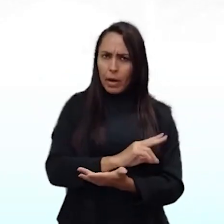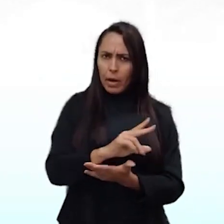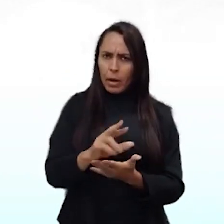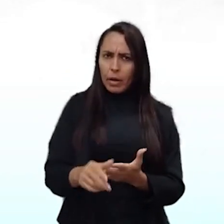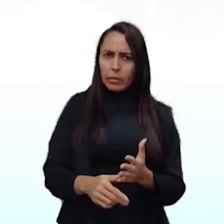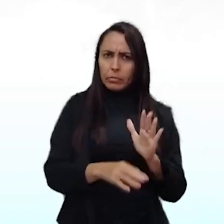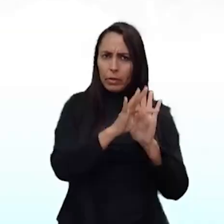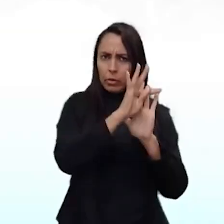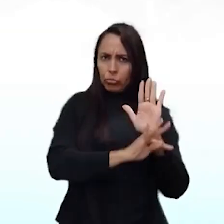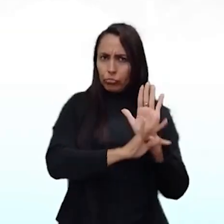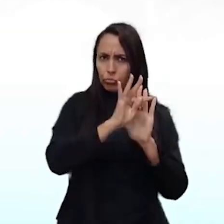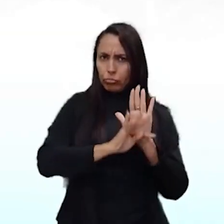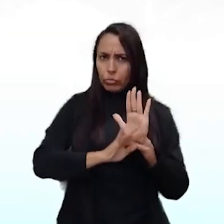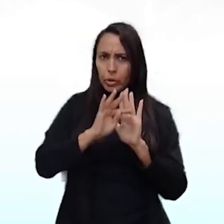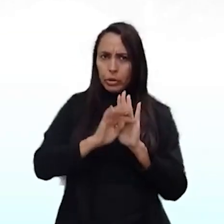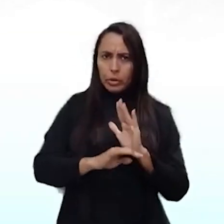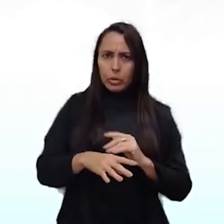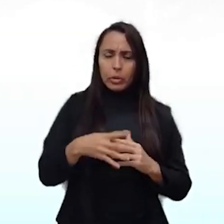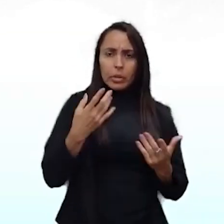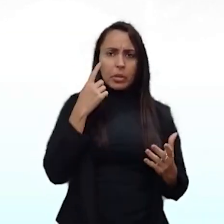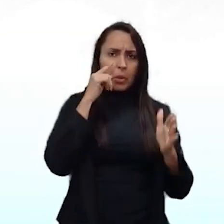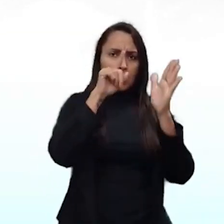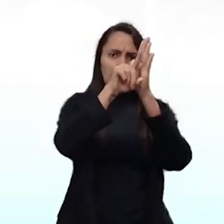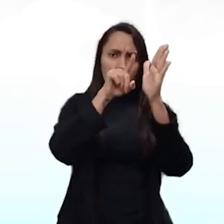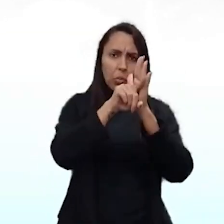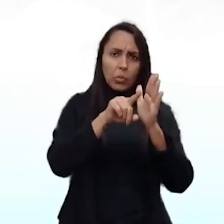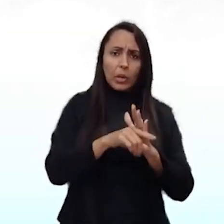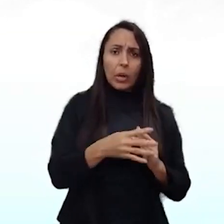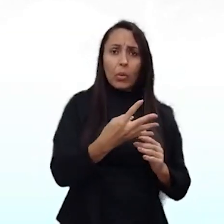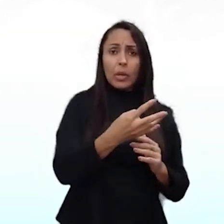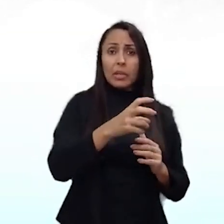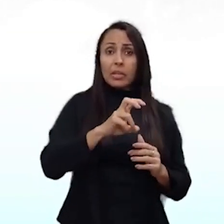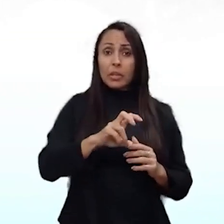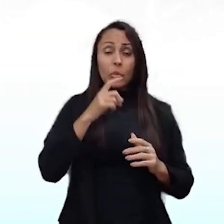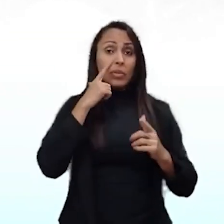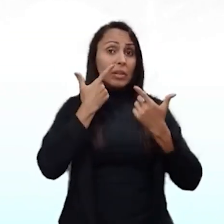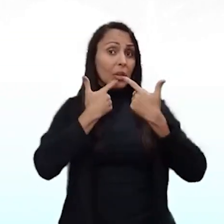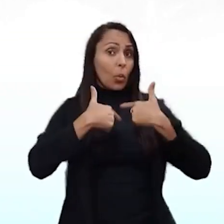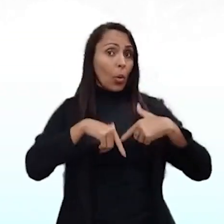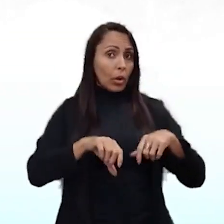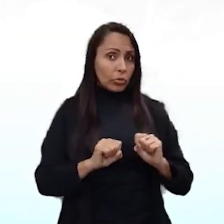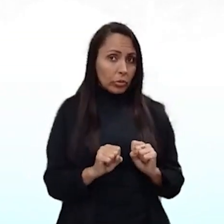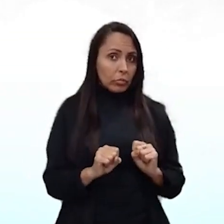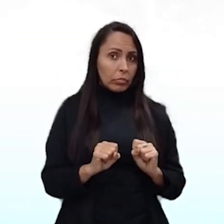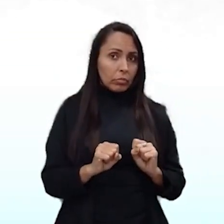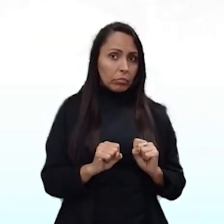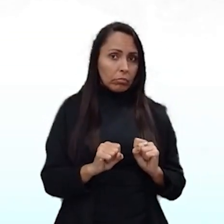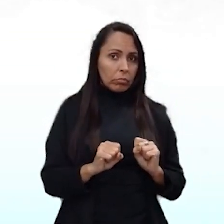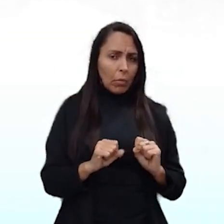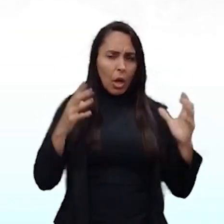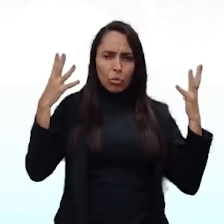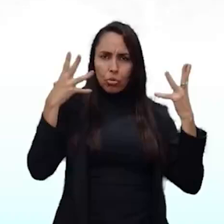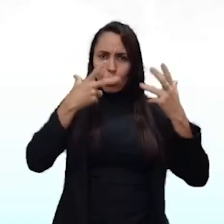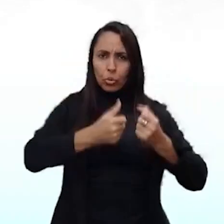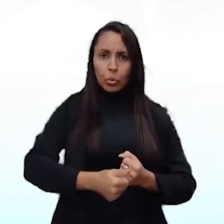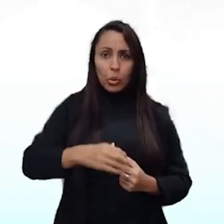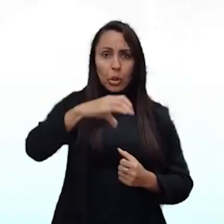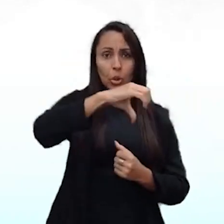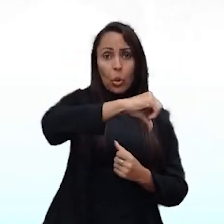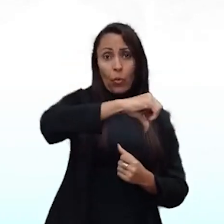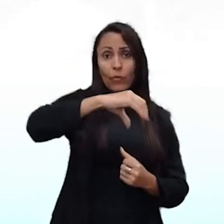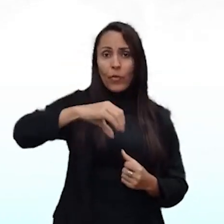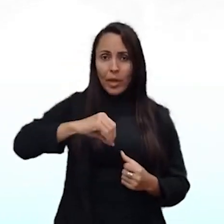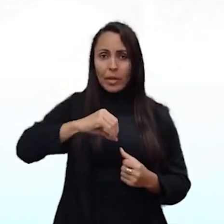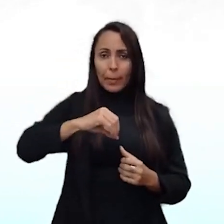45 questões e uma redação. 45 de linguagens. O total são 90 questões, mais a redação, no primeiro